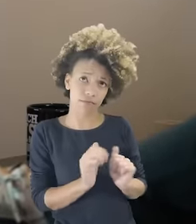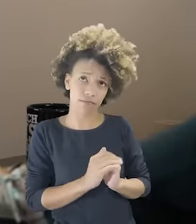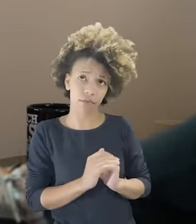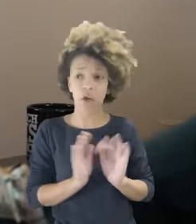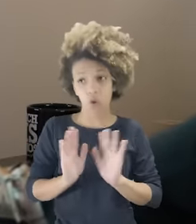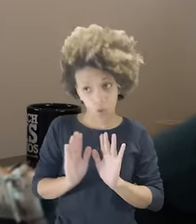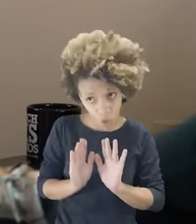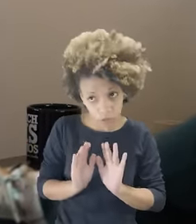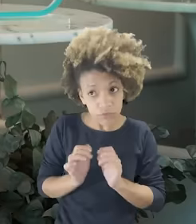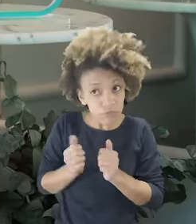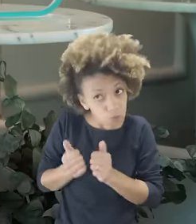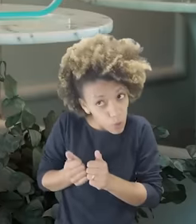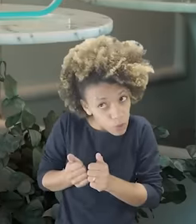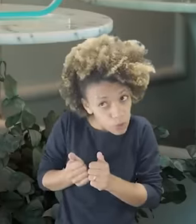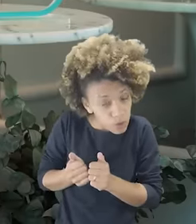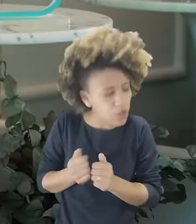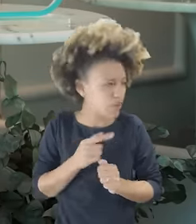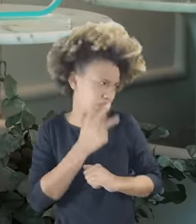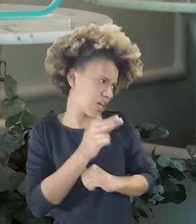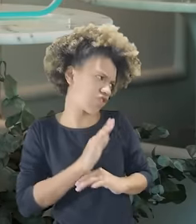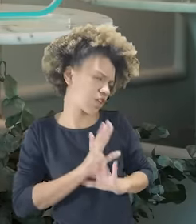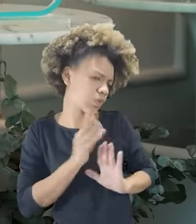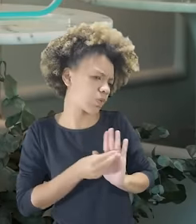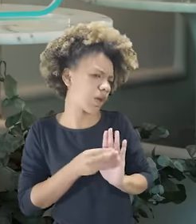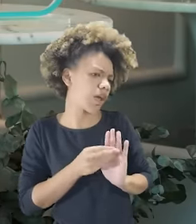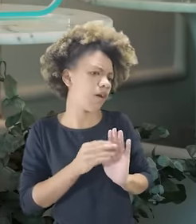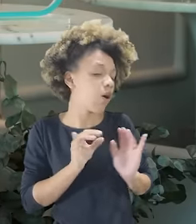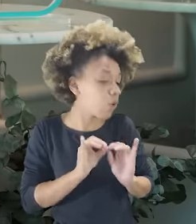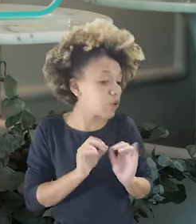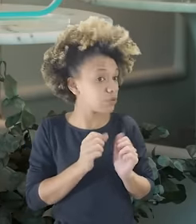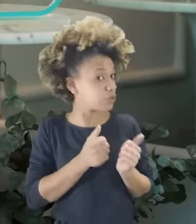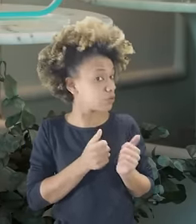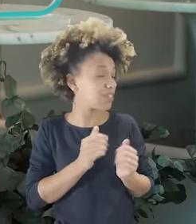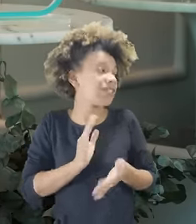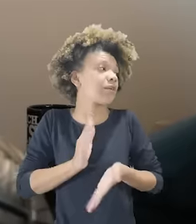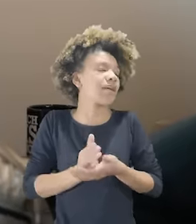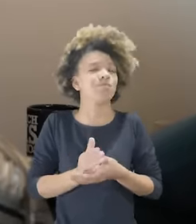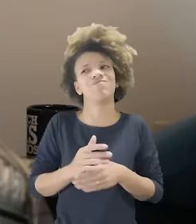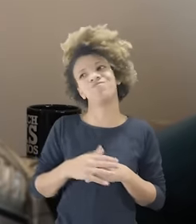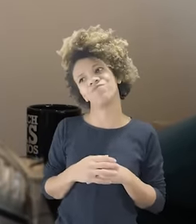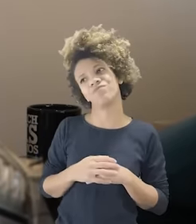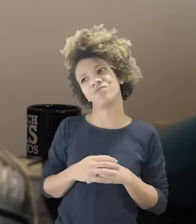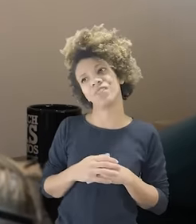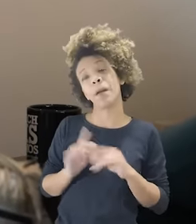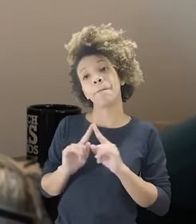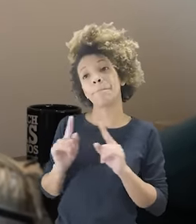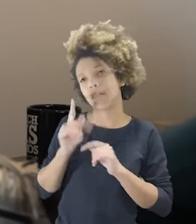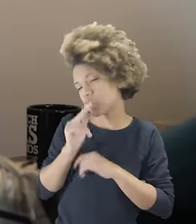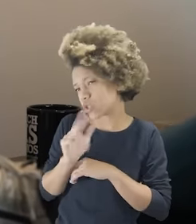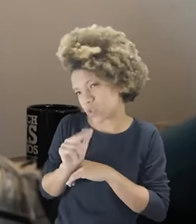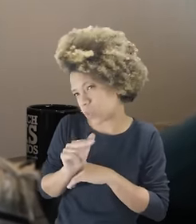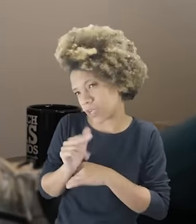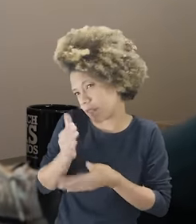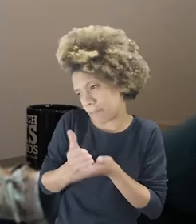que Oi tudo resume sabe tudo também é ruim porque Oi tudo E se a pessoa tá meio ai mas é que eu acho que assim tu nunca tá